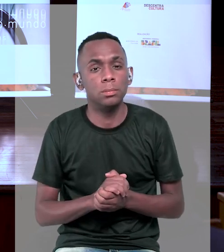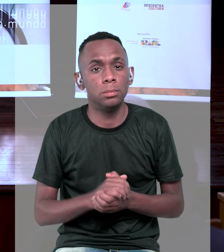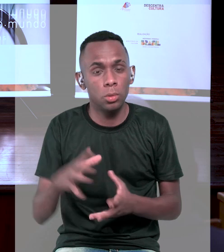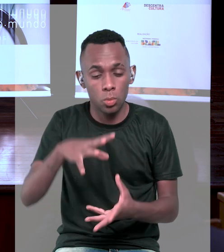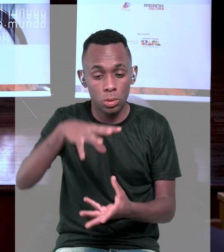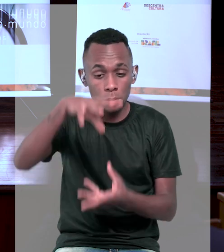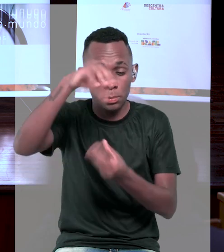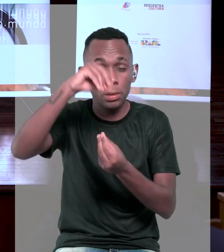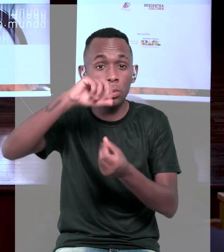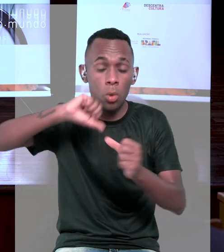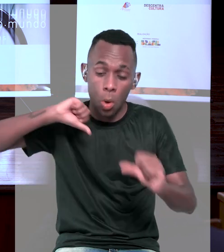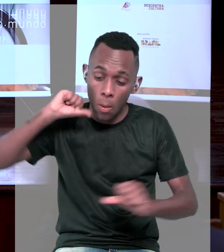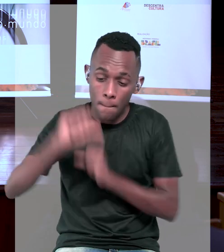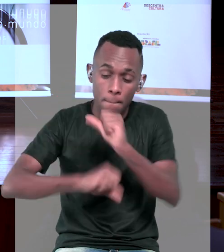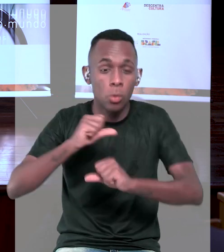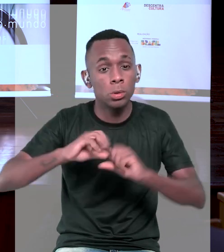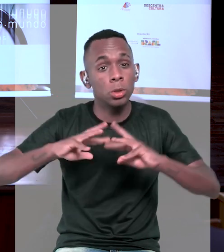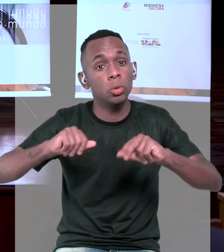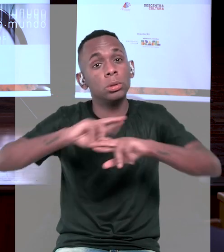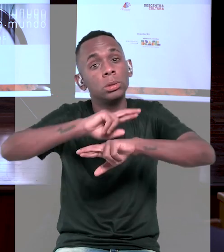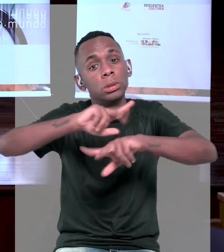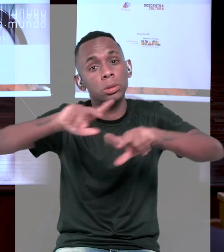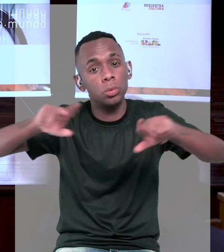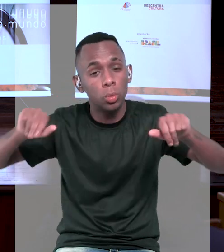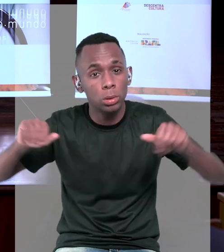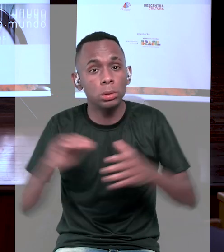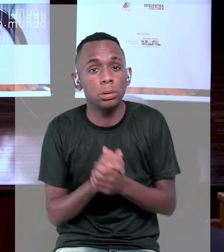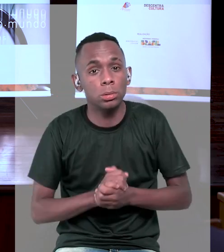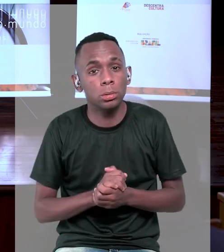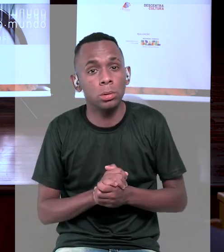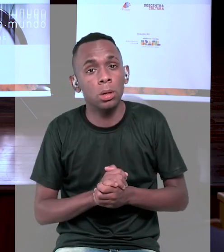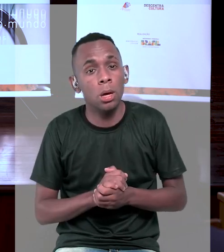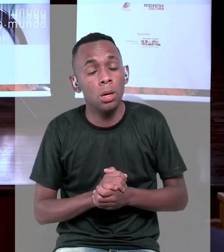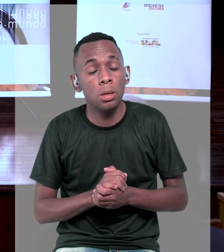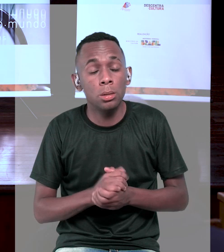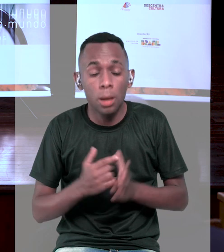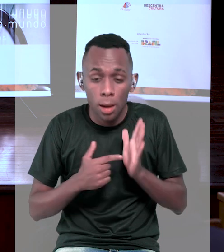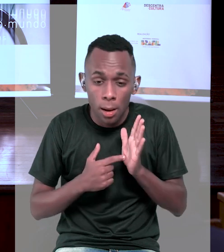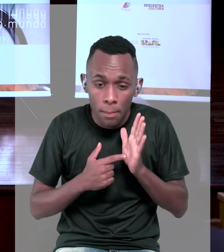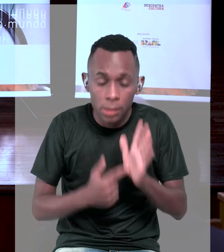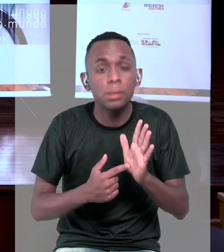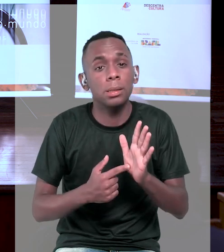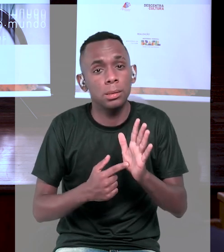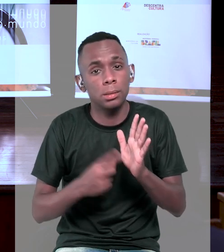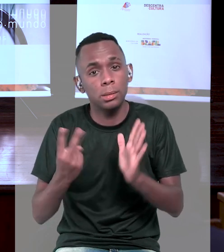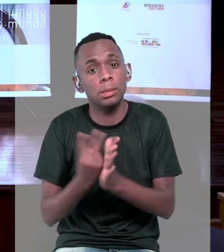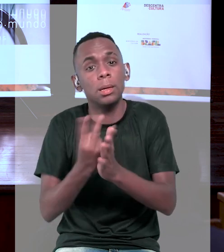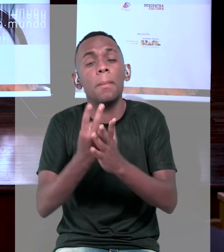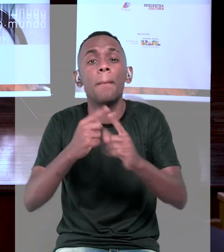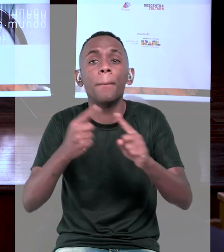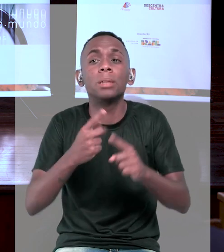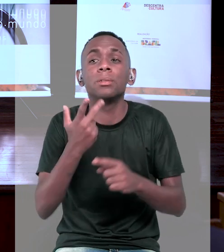espírito modifica todas as coisas. Isso aparece o tempo todo. Mas aqui ele vai